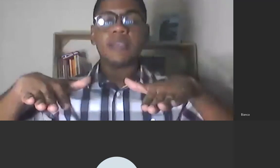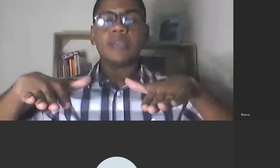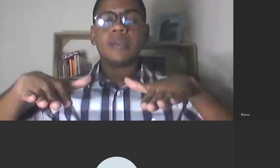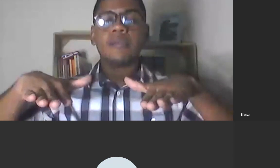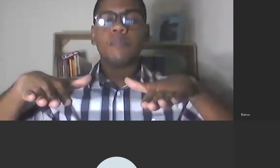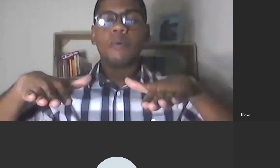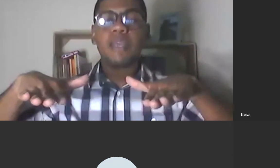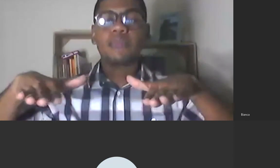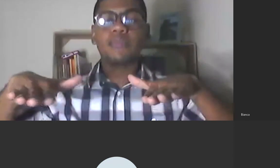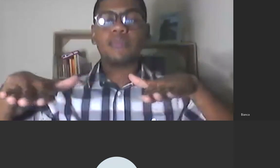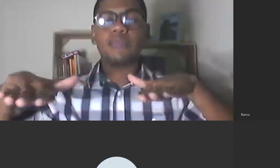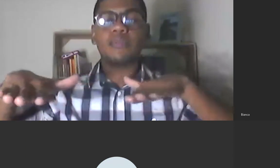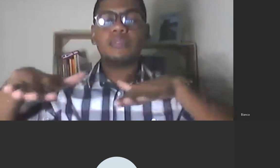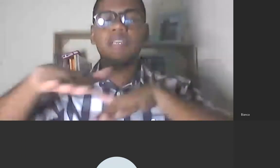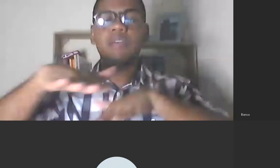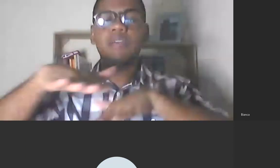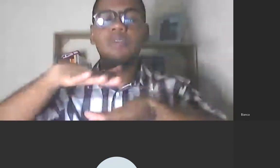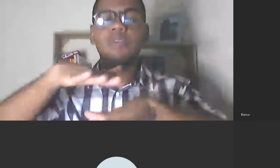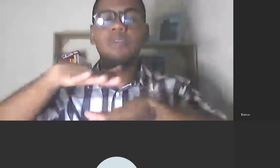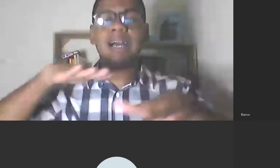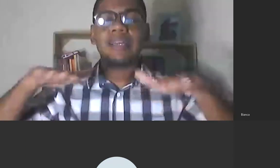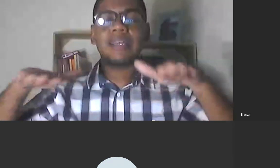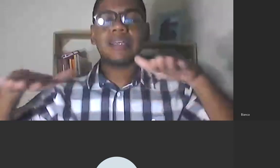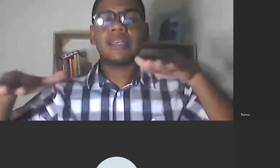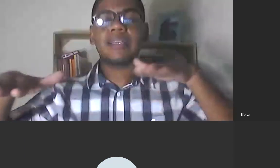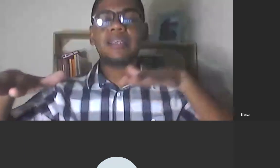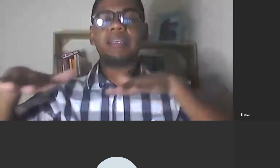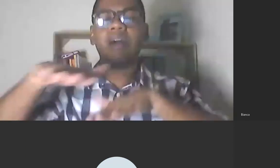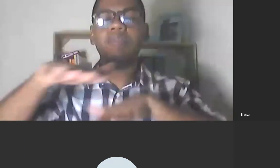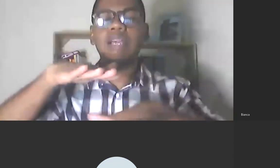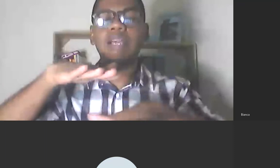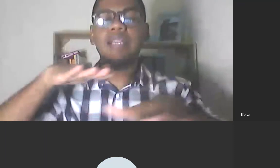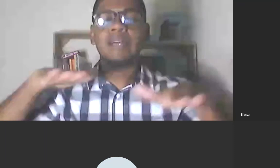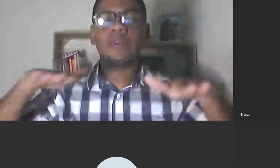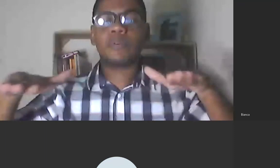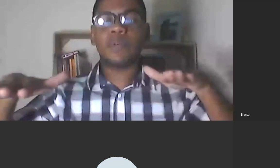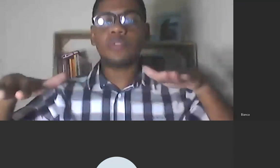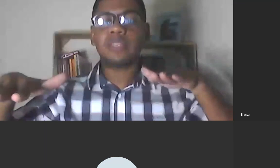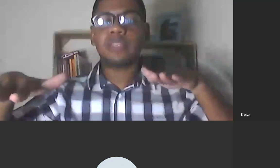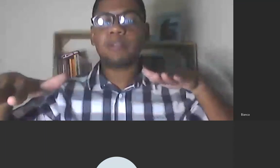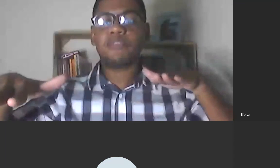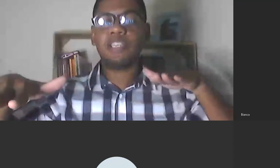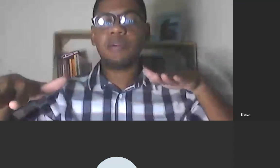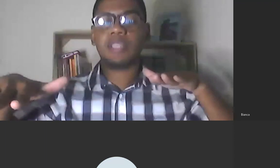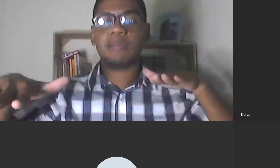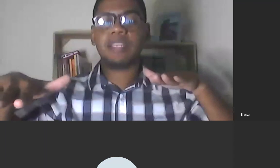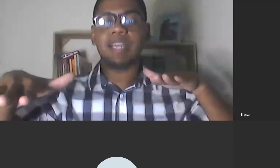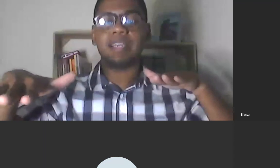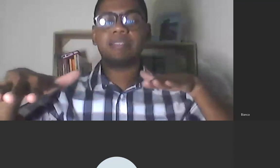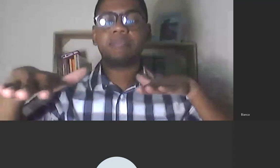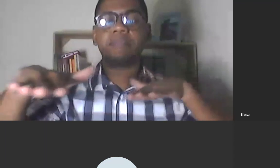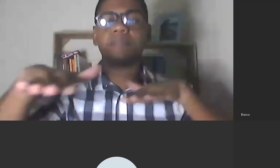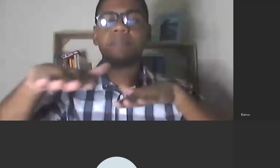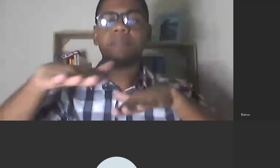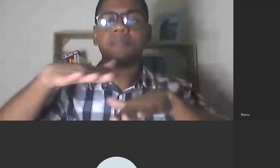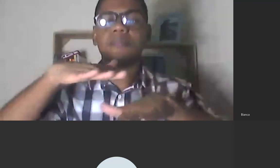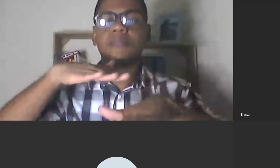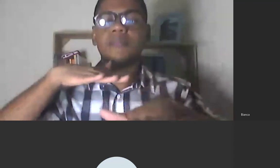tá? Movimento circular e alternado. Ó. Enquanto uma está para frente, a outra está para